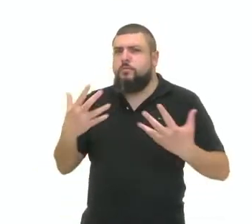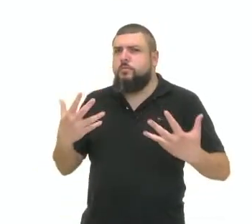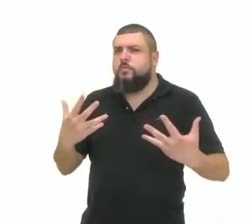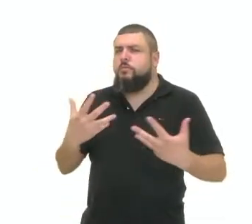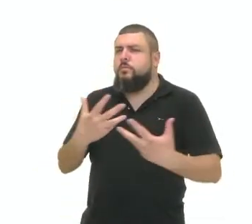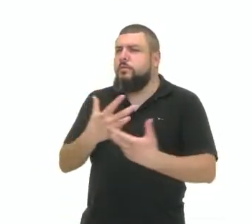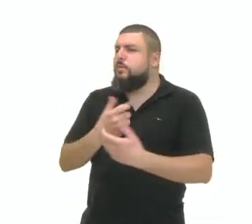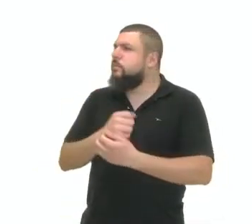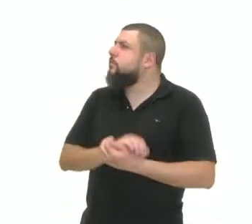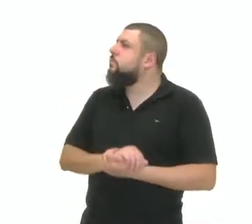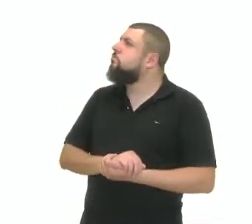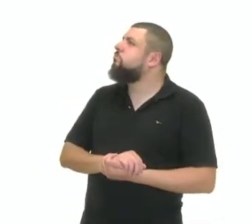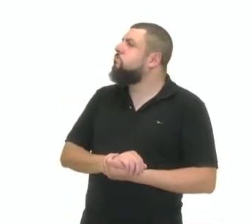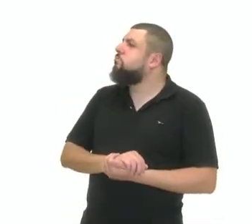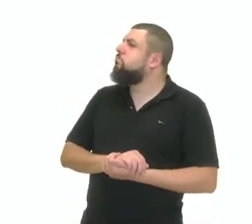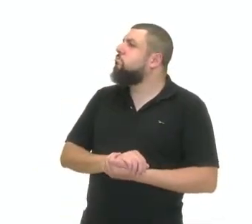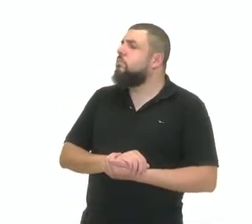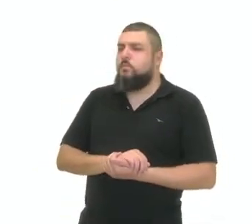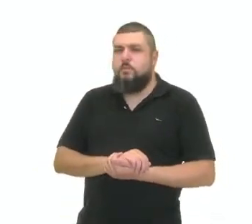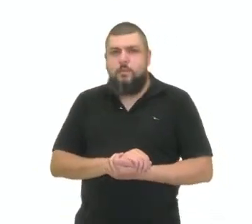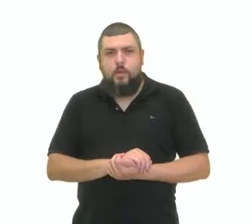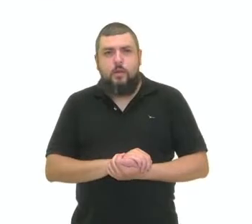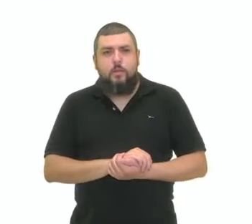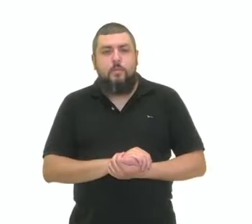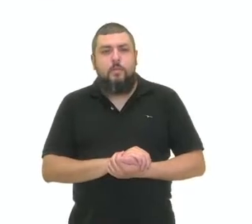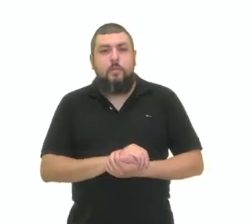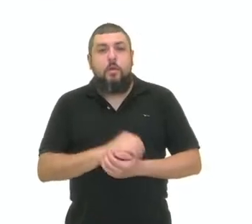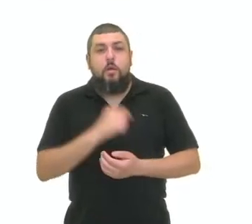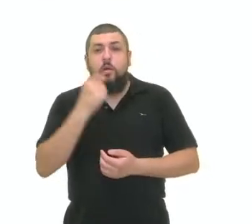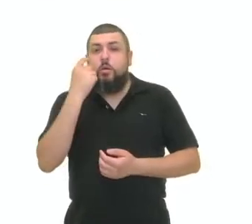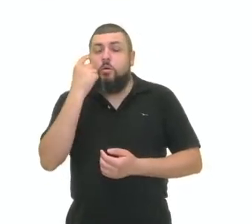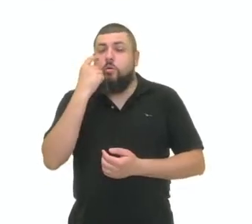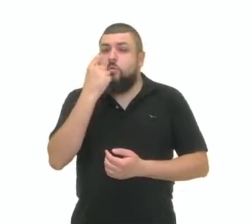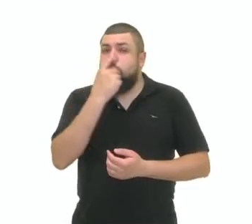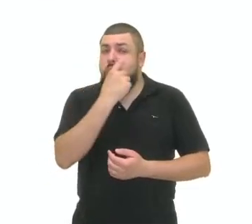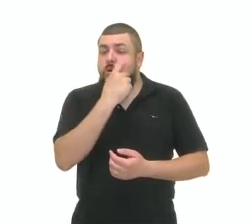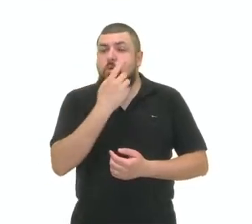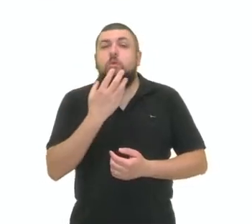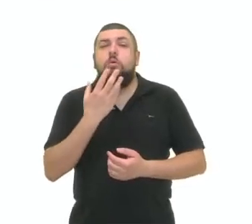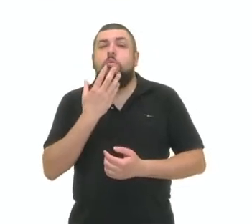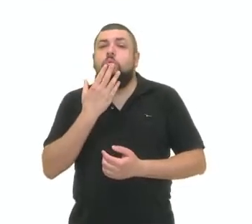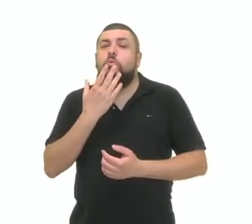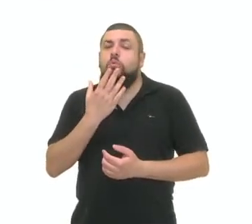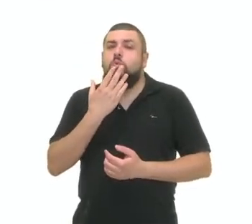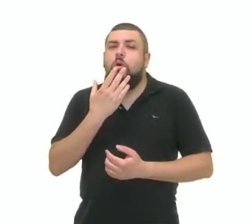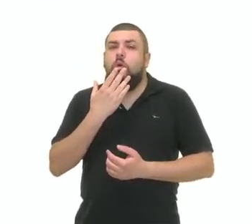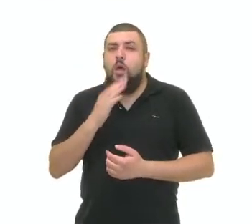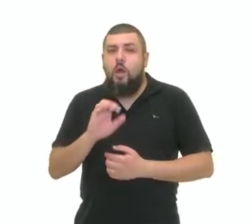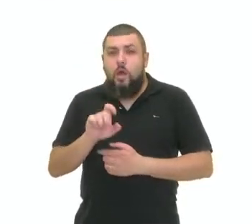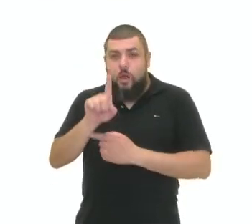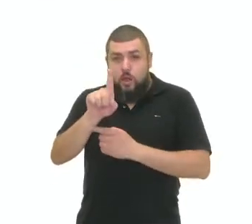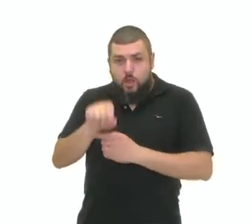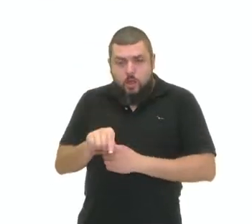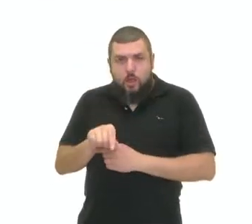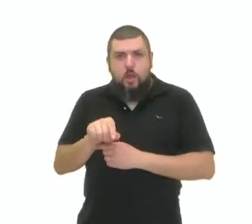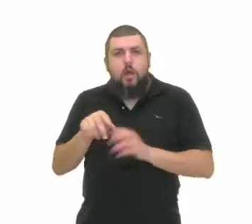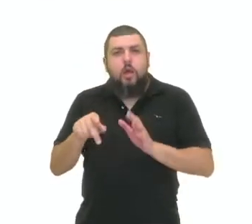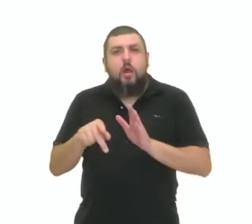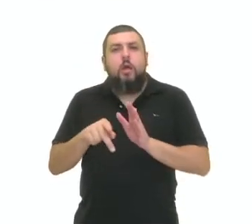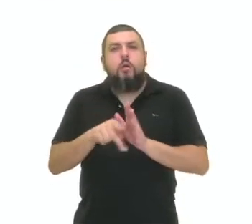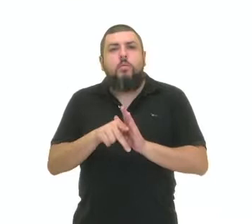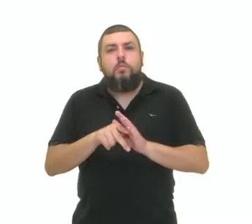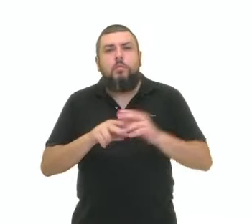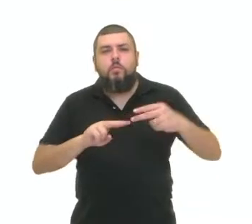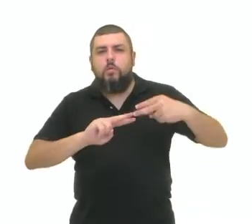do castanho. Então, a cor dos olhos estão envolvidos na transmissão de características